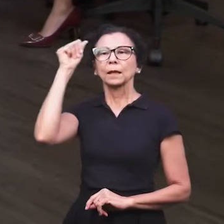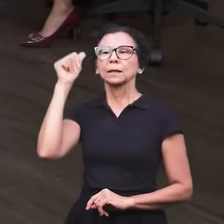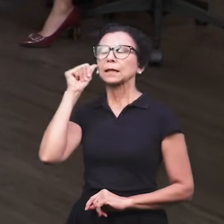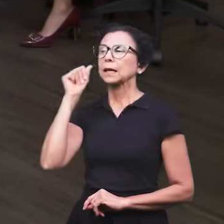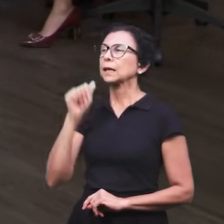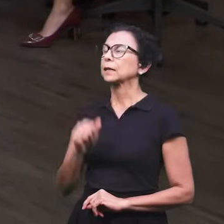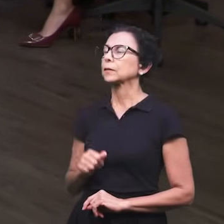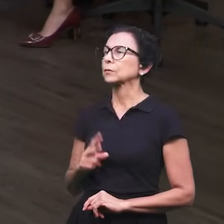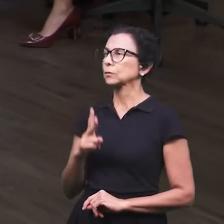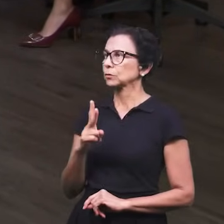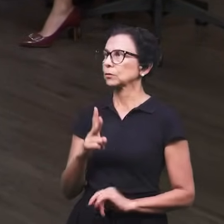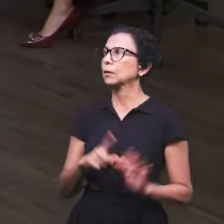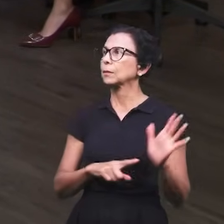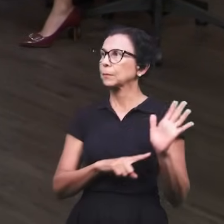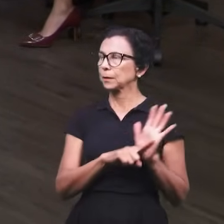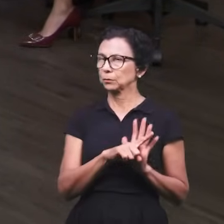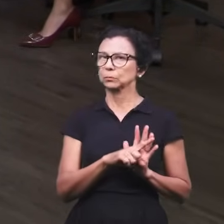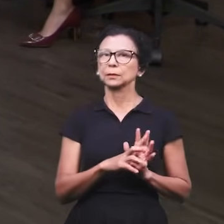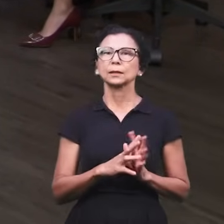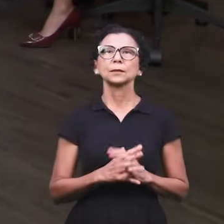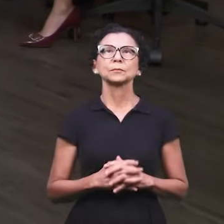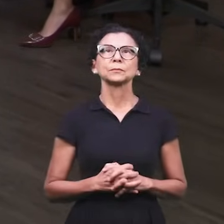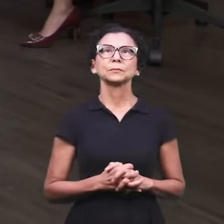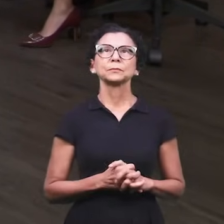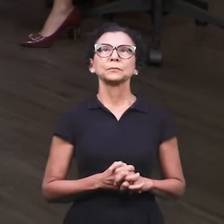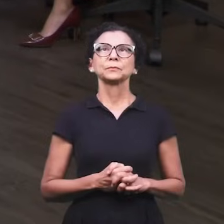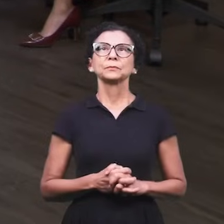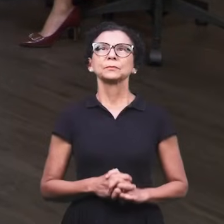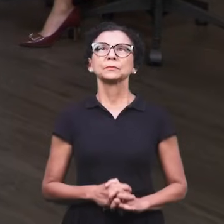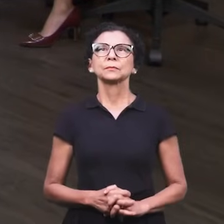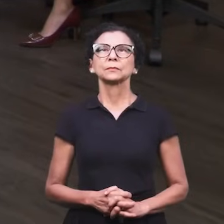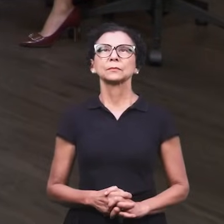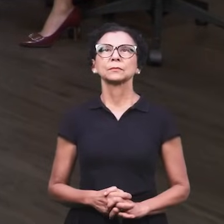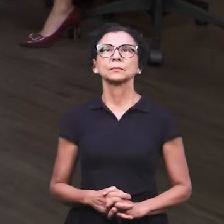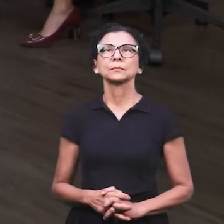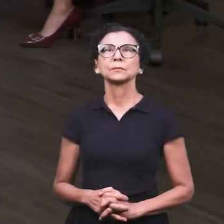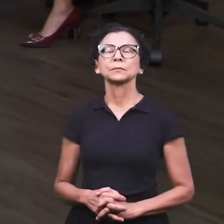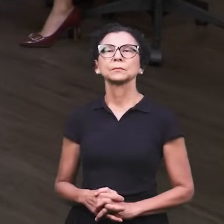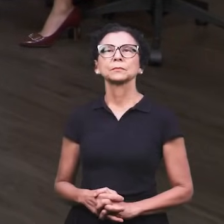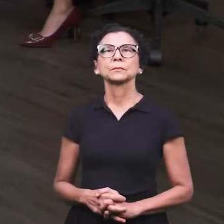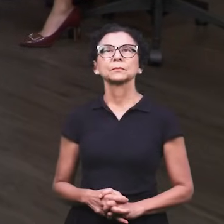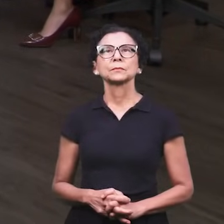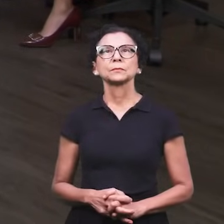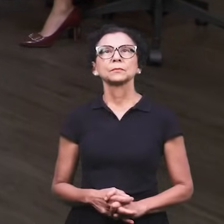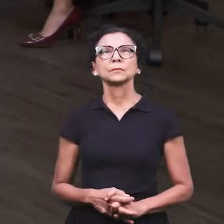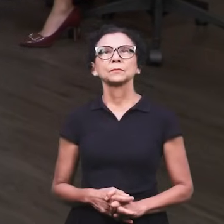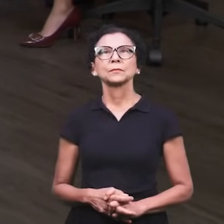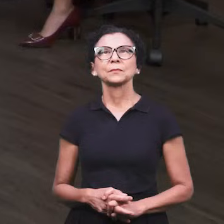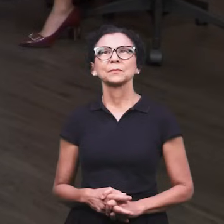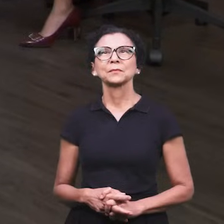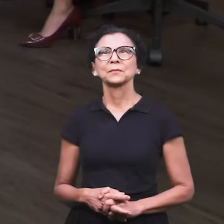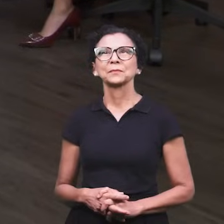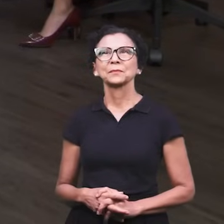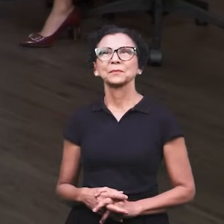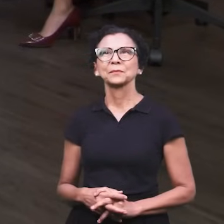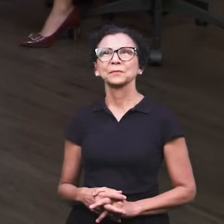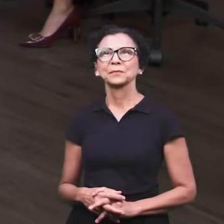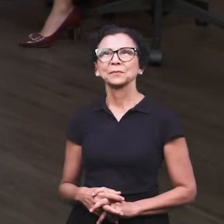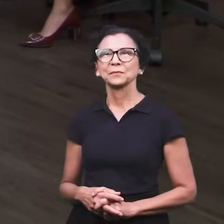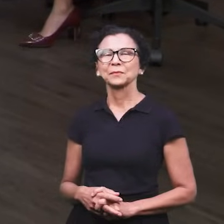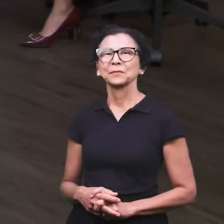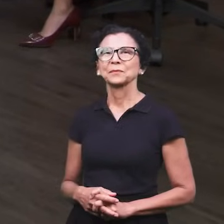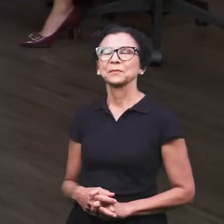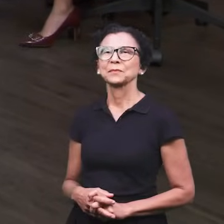mais uma pergunta de um jovem aqui presente. Isso, a próxima pergunta é ligada aos projetos profissionais na mente